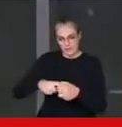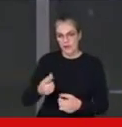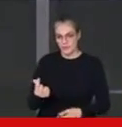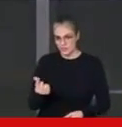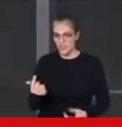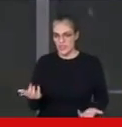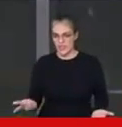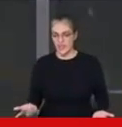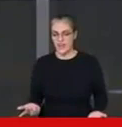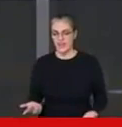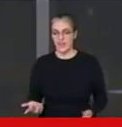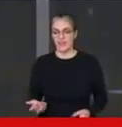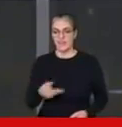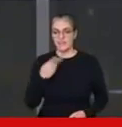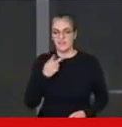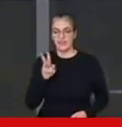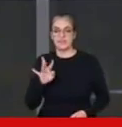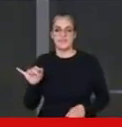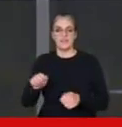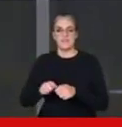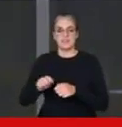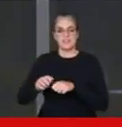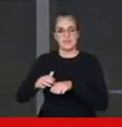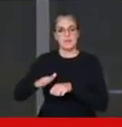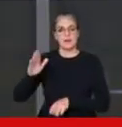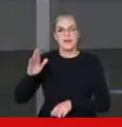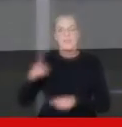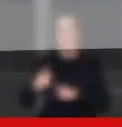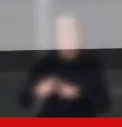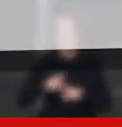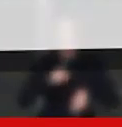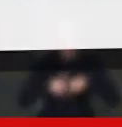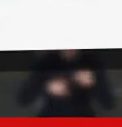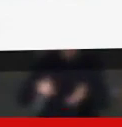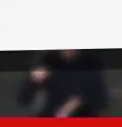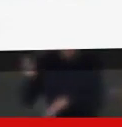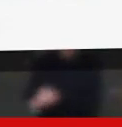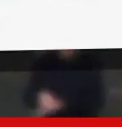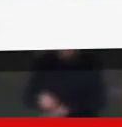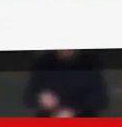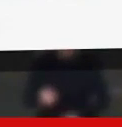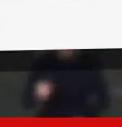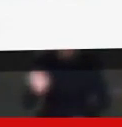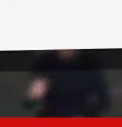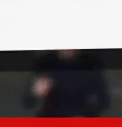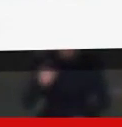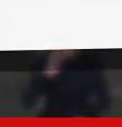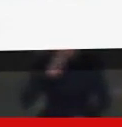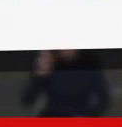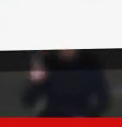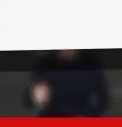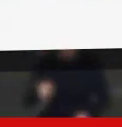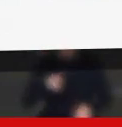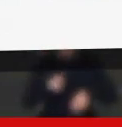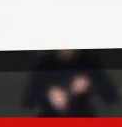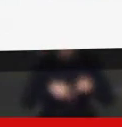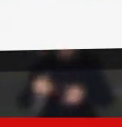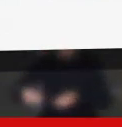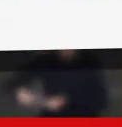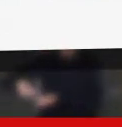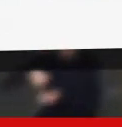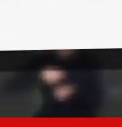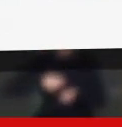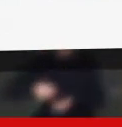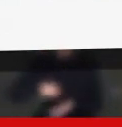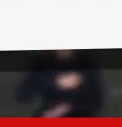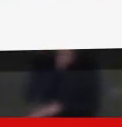ele que vai fazer mais, porque quem está pagando é o povo. Aí isso ele tem razão. O povo está pagando o pato, está pagando caro